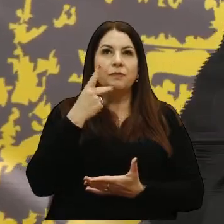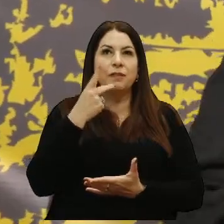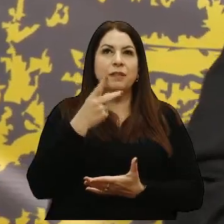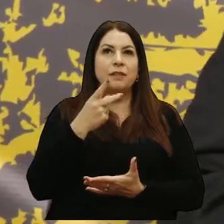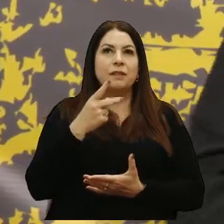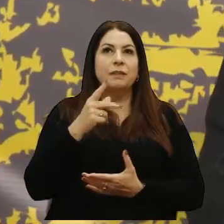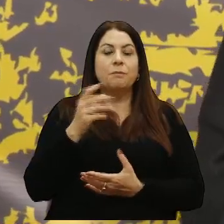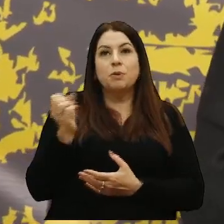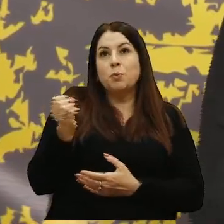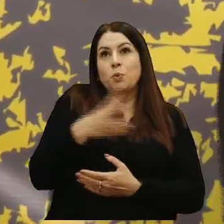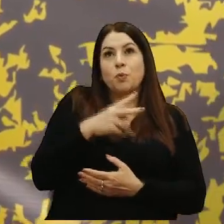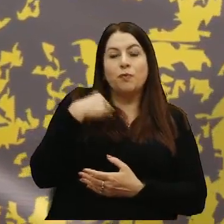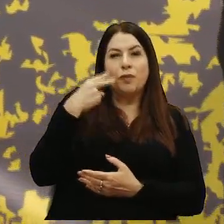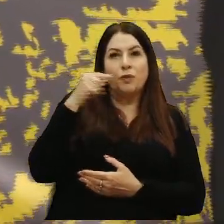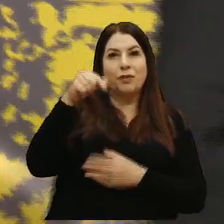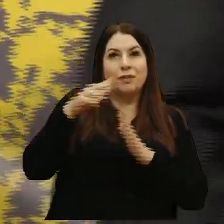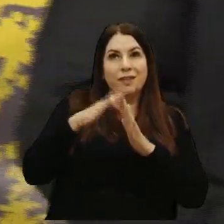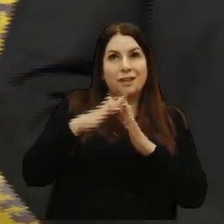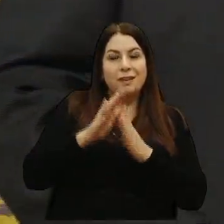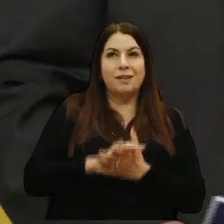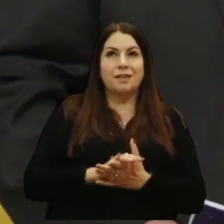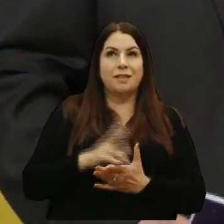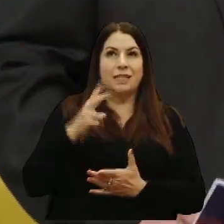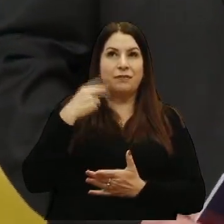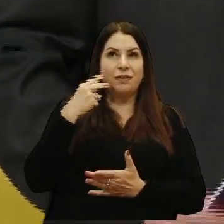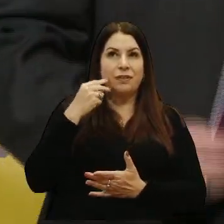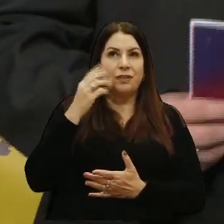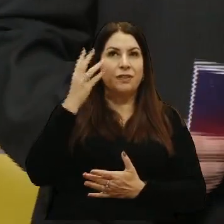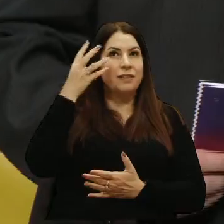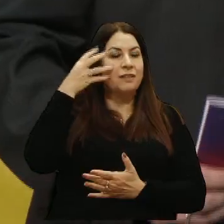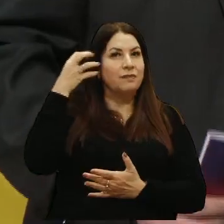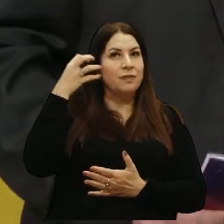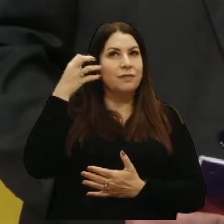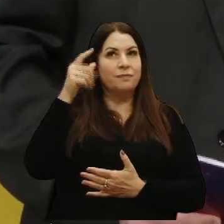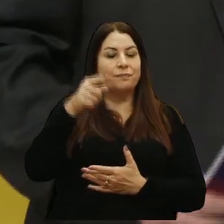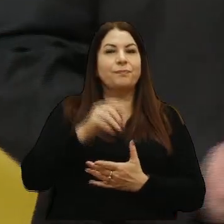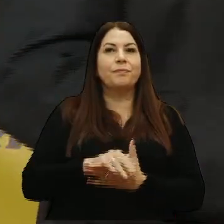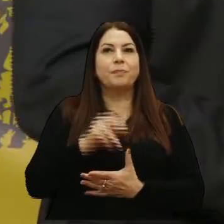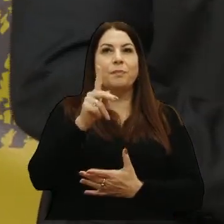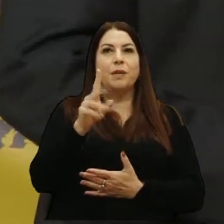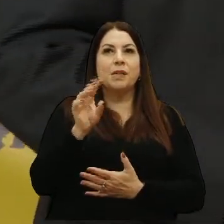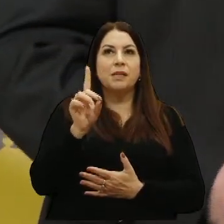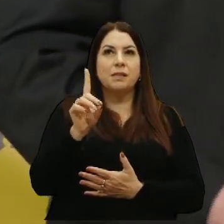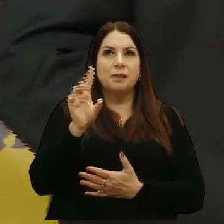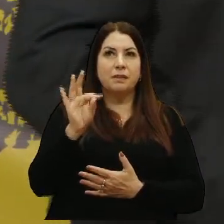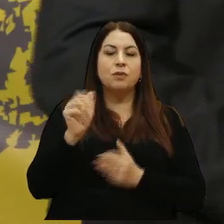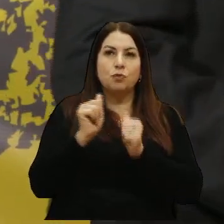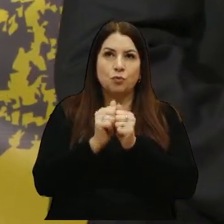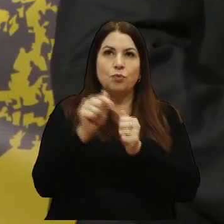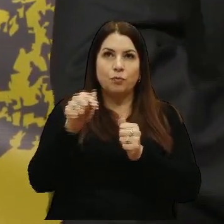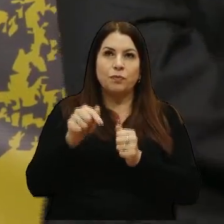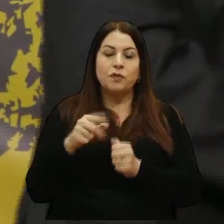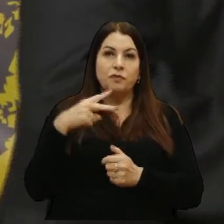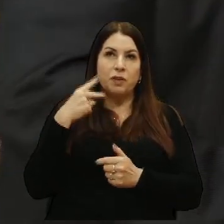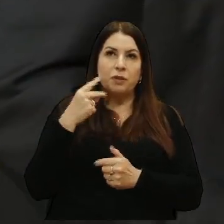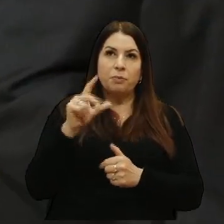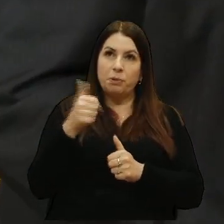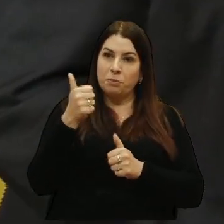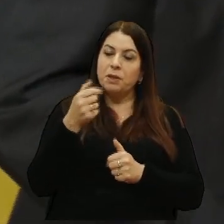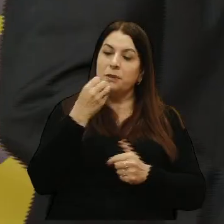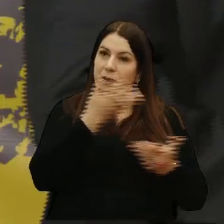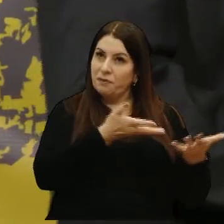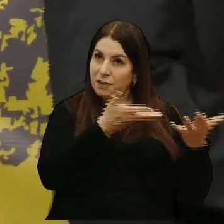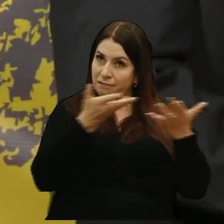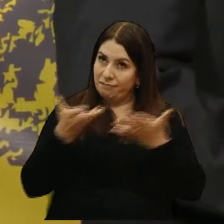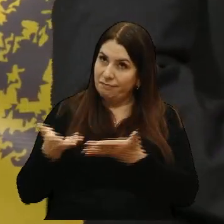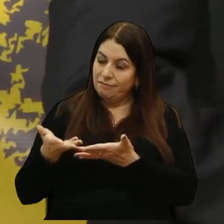O mais novo vereador dessa casa, vereador José Abreu, o Jack, do PDT, está aqui ao meu lado. Vereador, primeiramente, seja